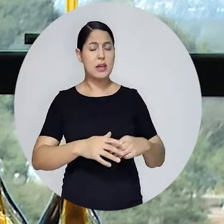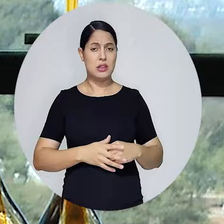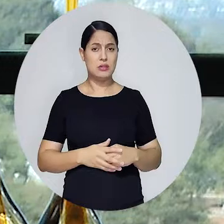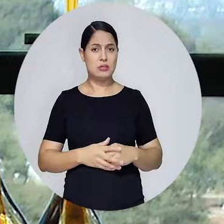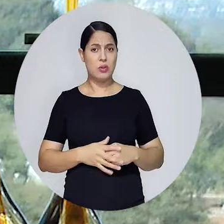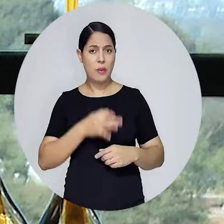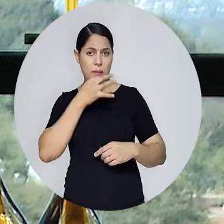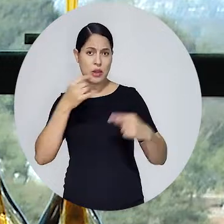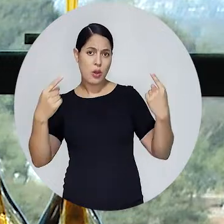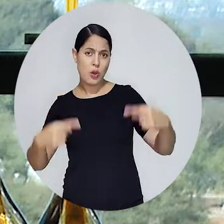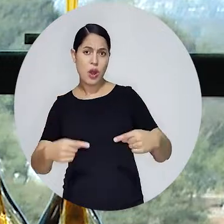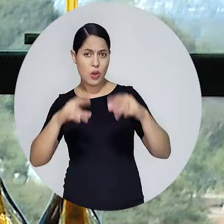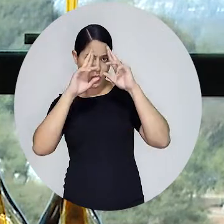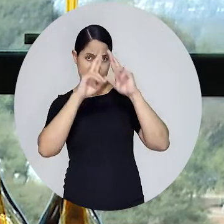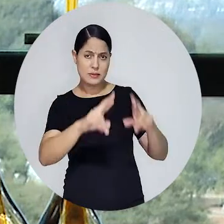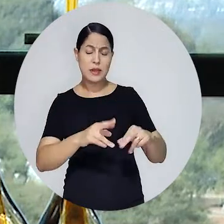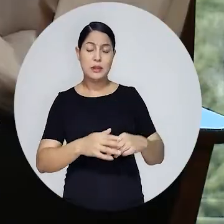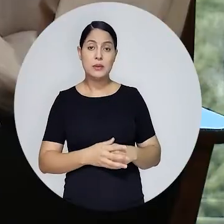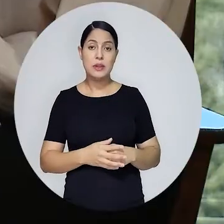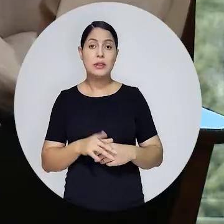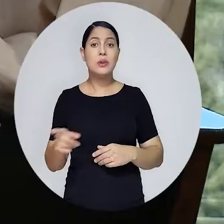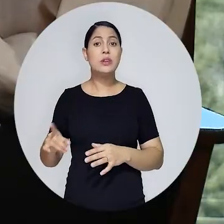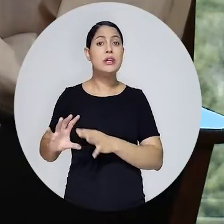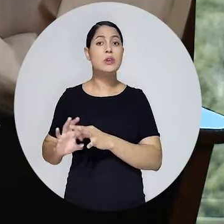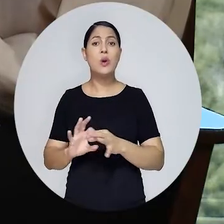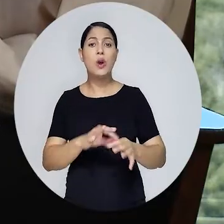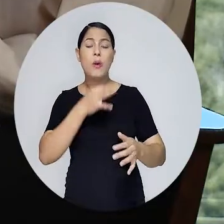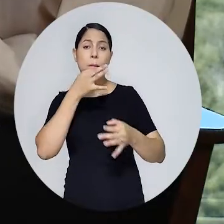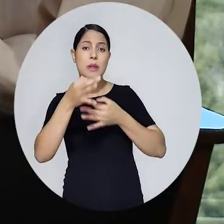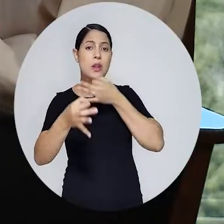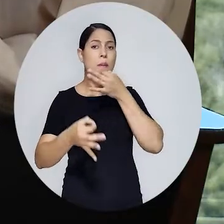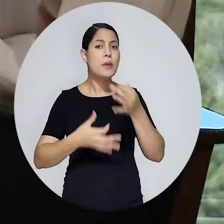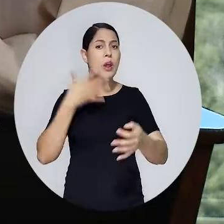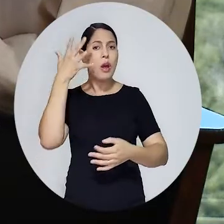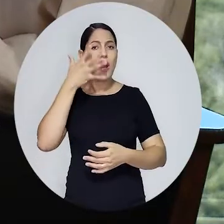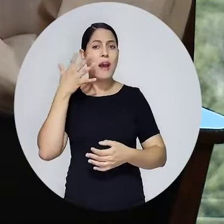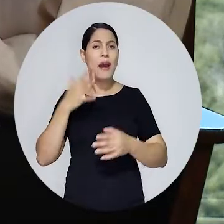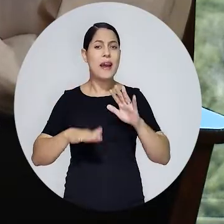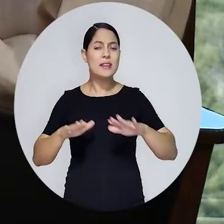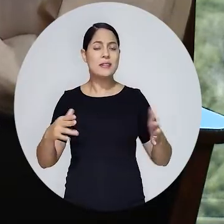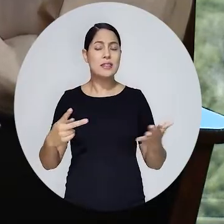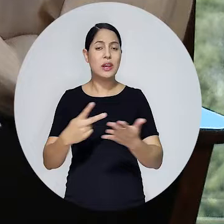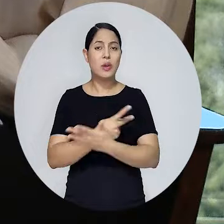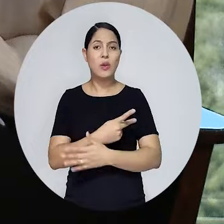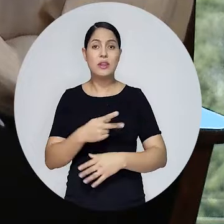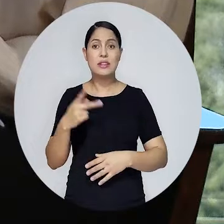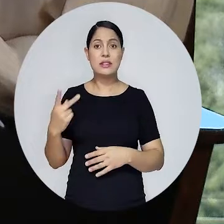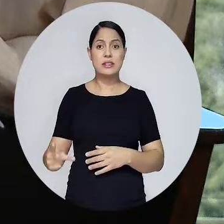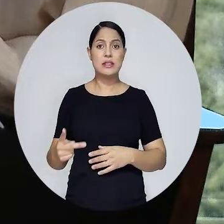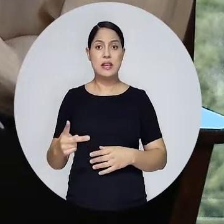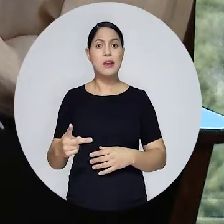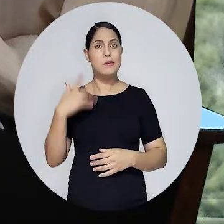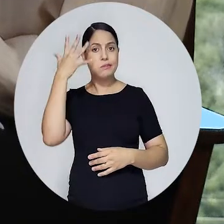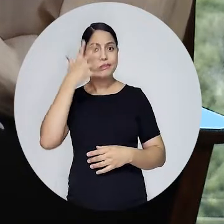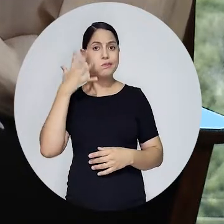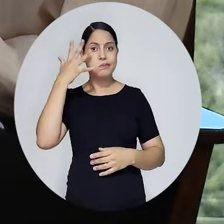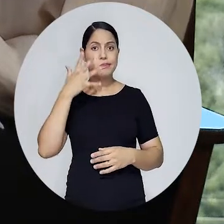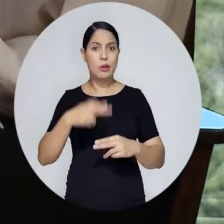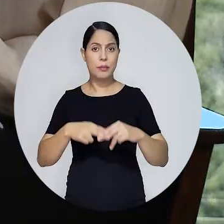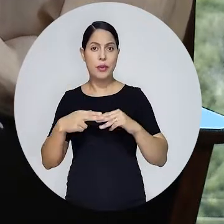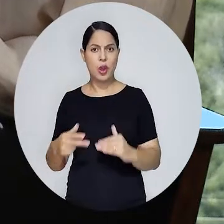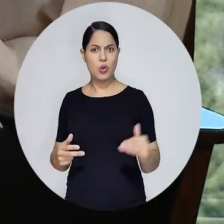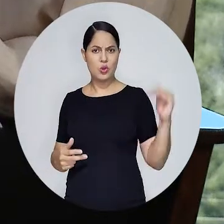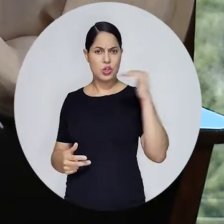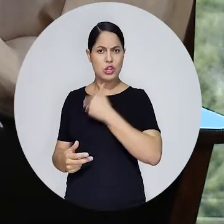sua função naquele momento que ele está exercendo, e às vezes argumentar, e que ele tem muitas vezes que elevar um pouquinho o tom em virtude que